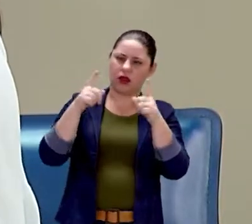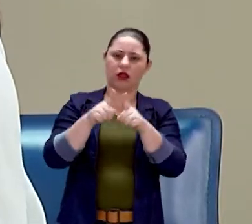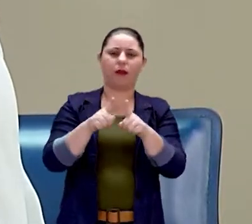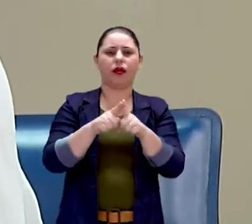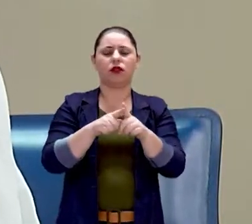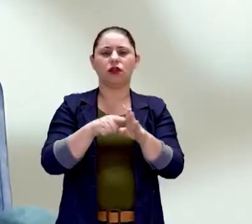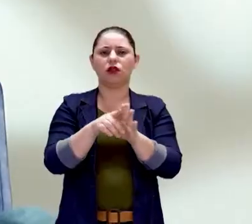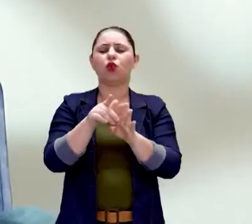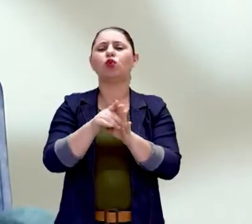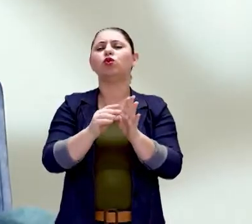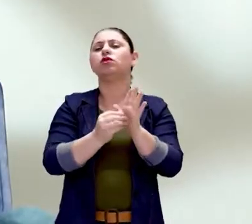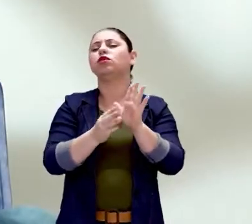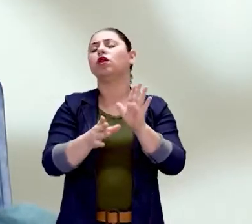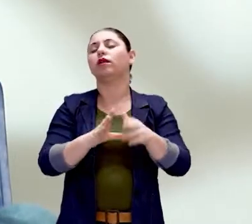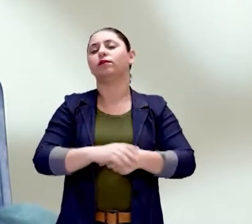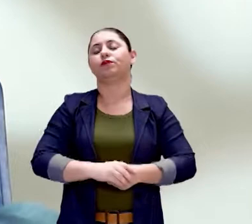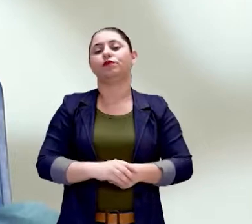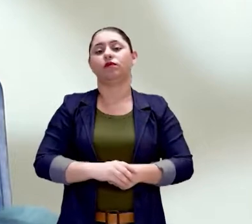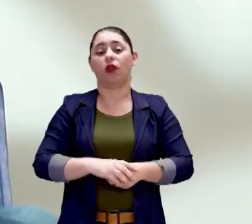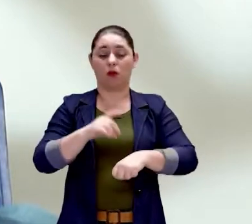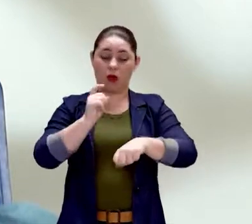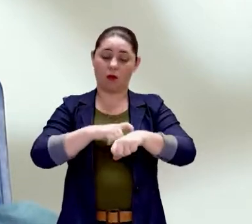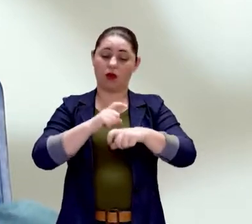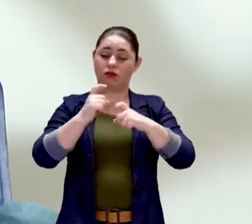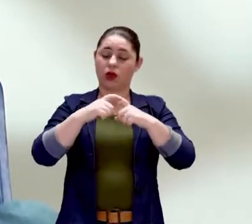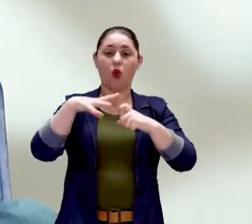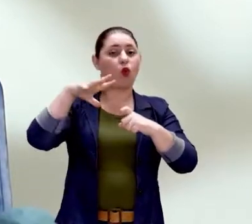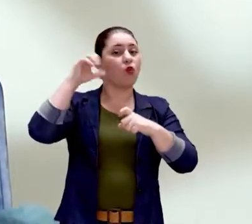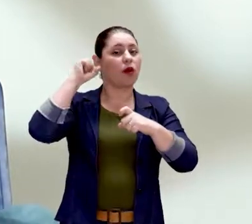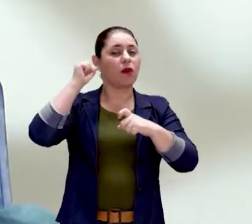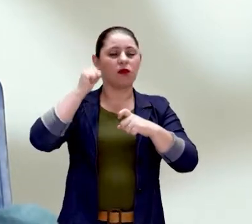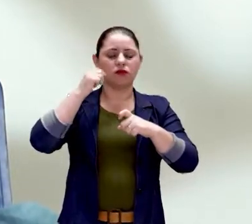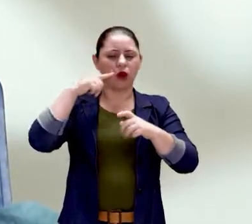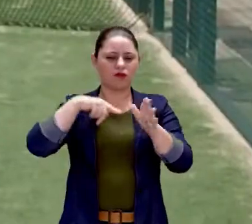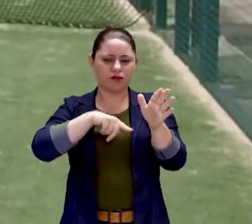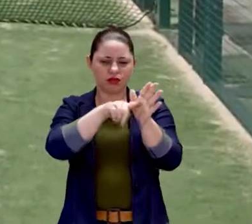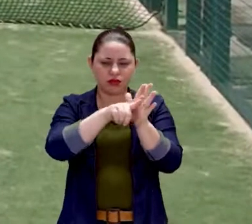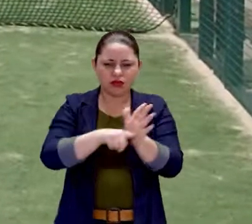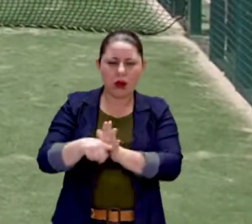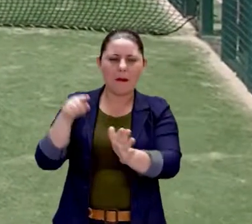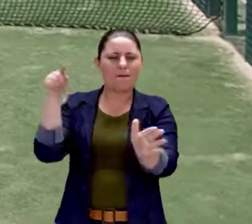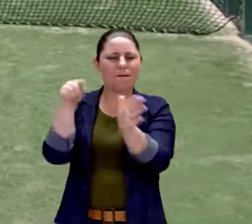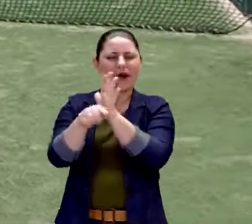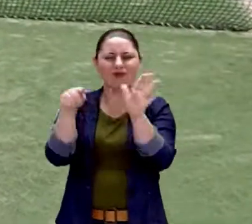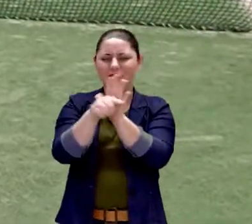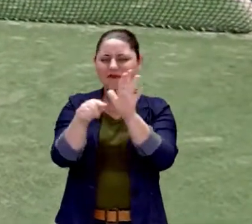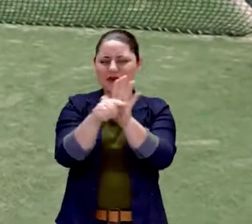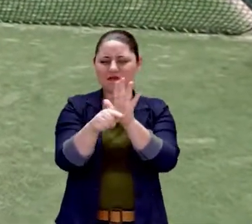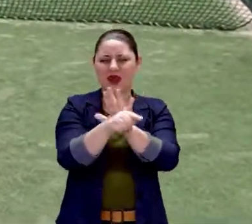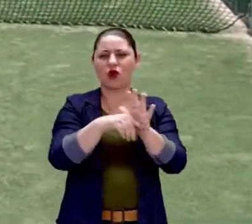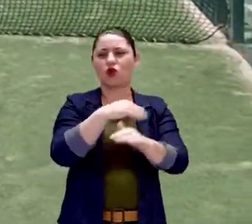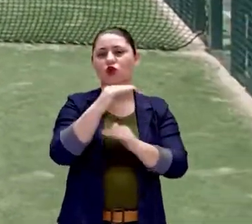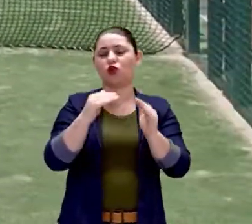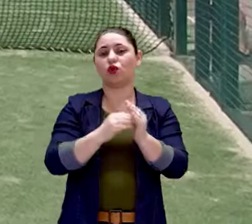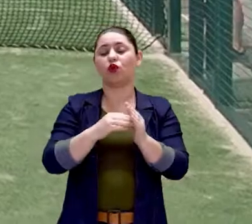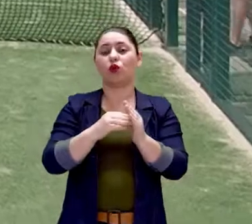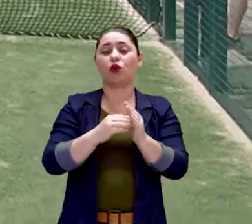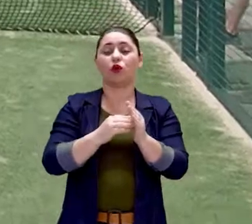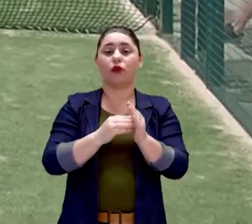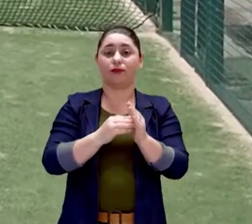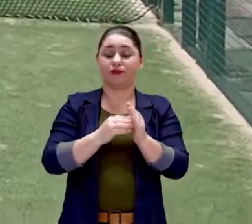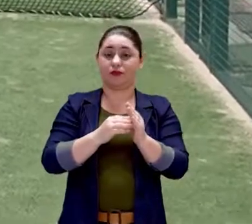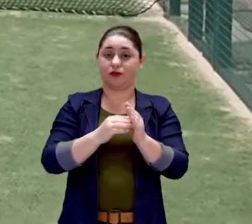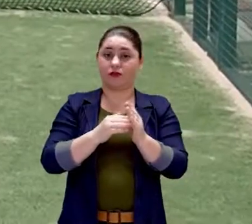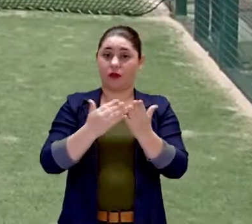essa indicação também? Sim, na verdade, durante a consulta, eu viro o paciente de ponta cabeça. Pergunto tudo, a consulta